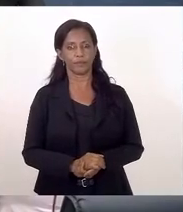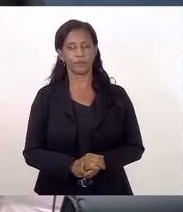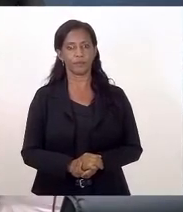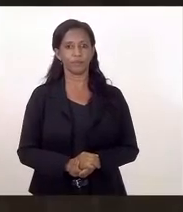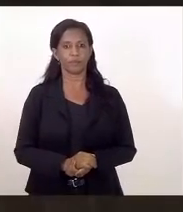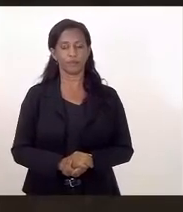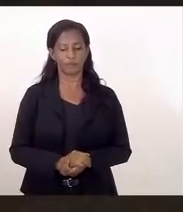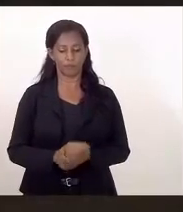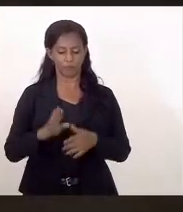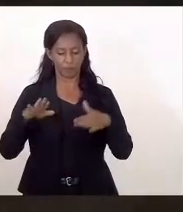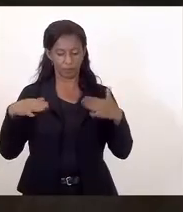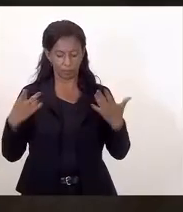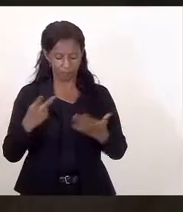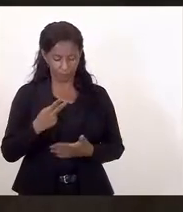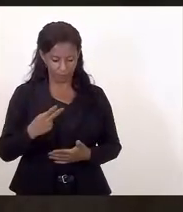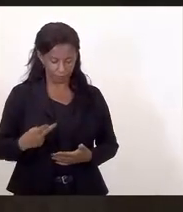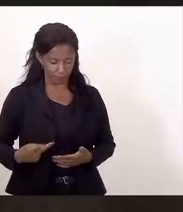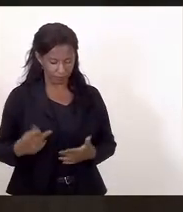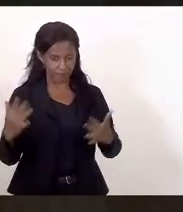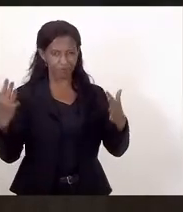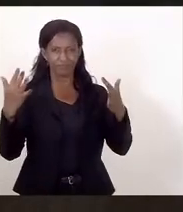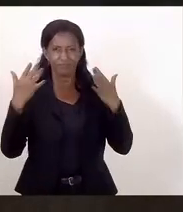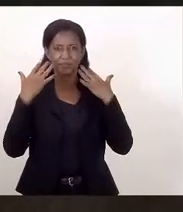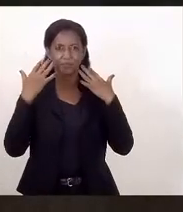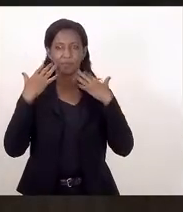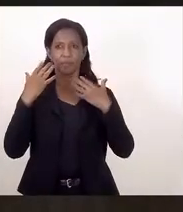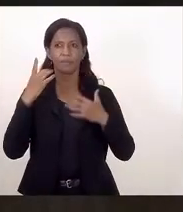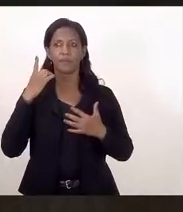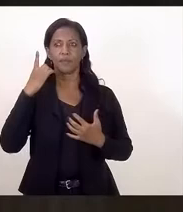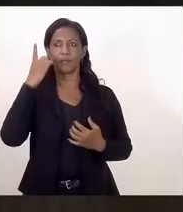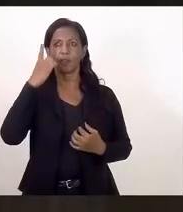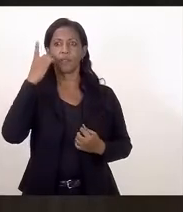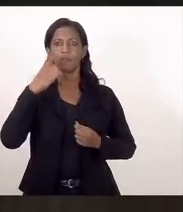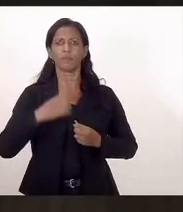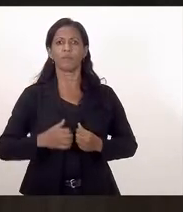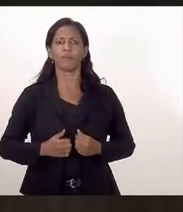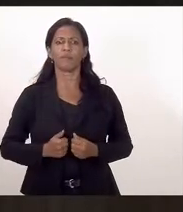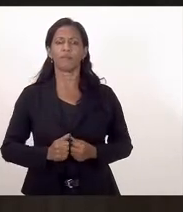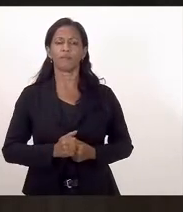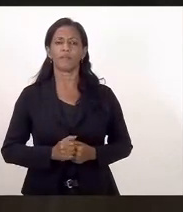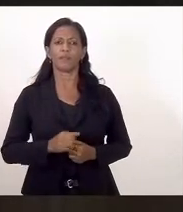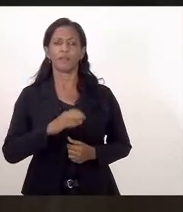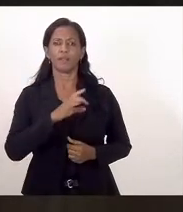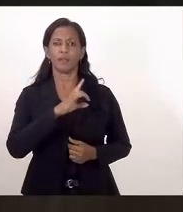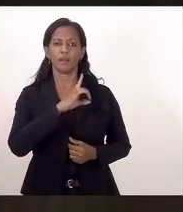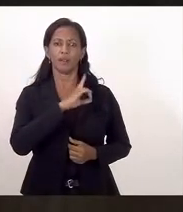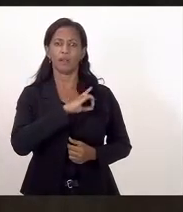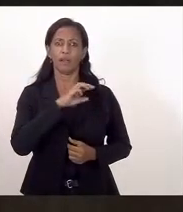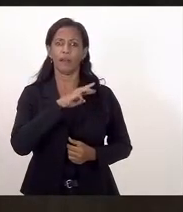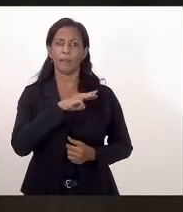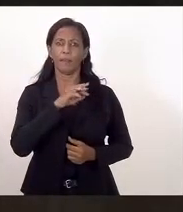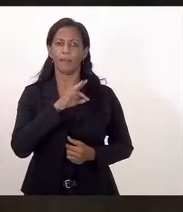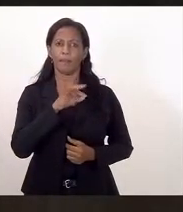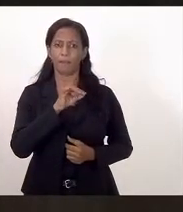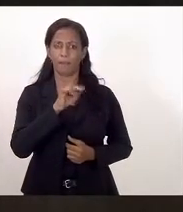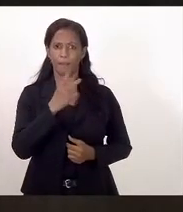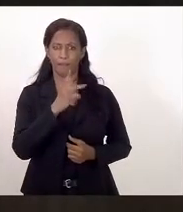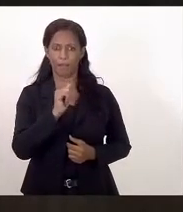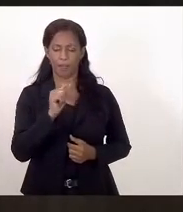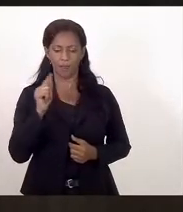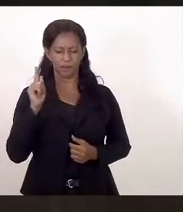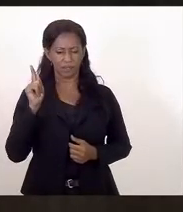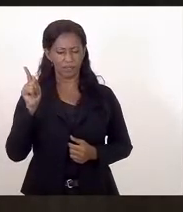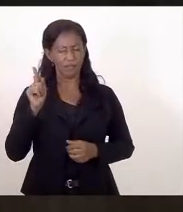Senhora Presidente, eu queria chamar a atenção aqui da deputada Marta Rocha. É pelo seguinte, este projeto do